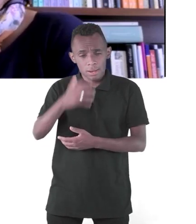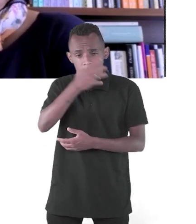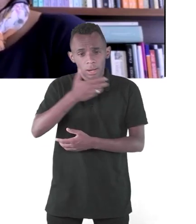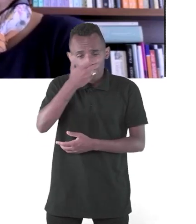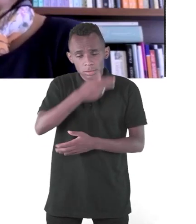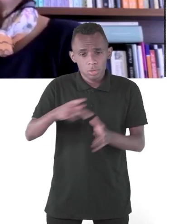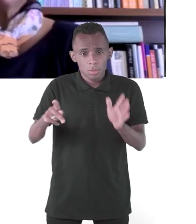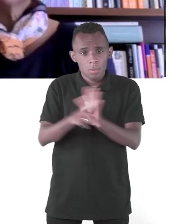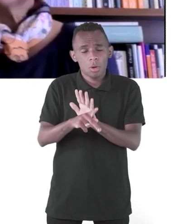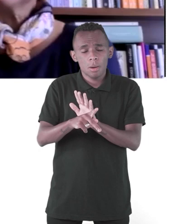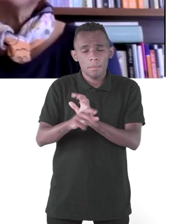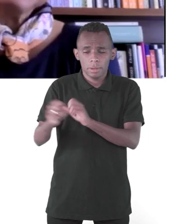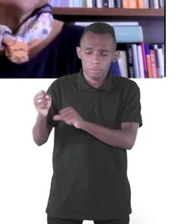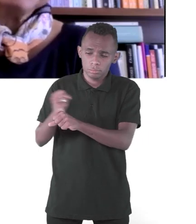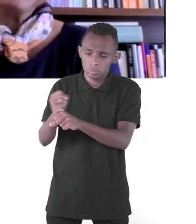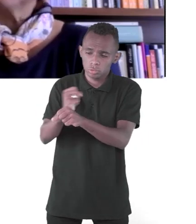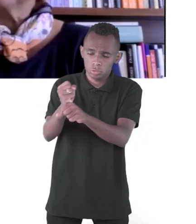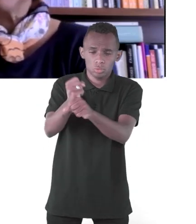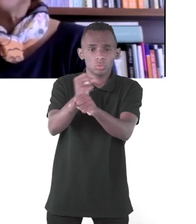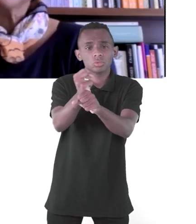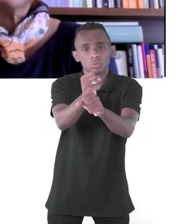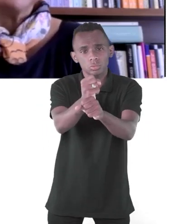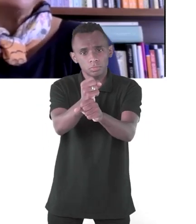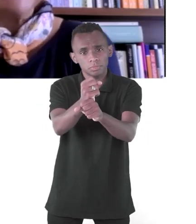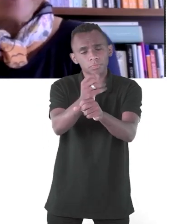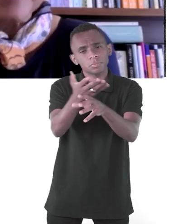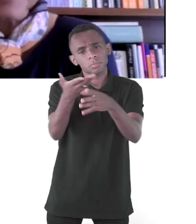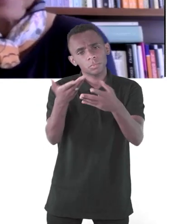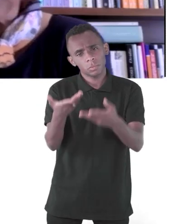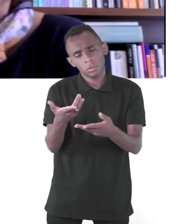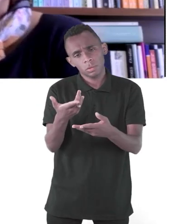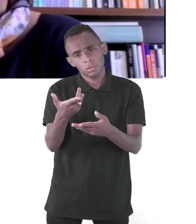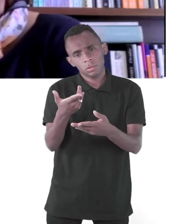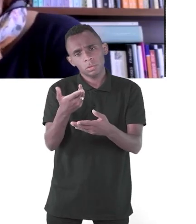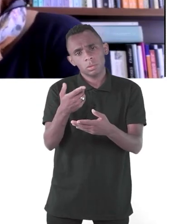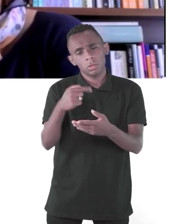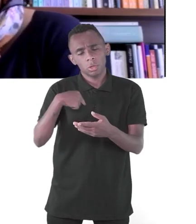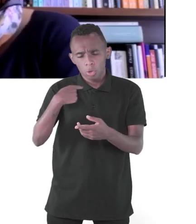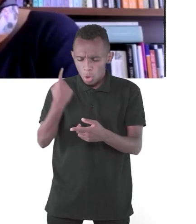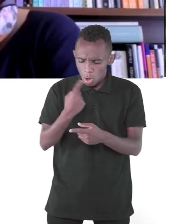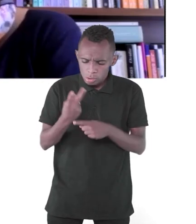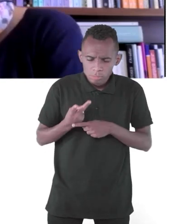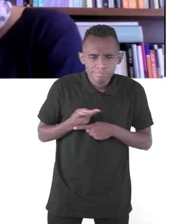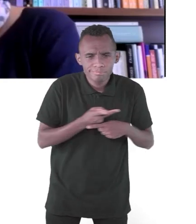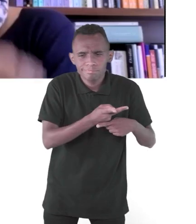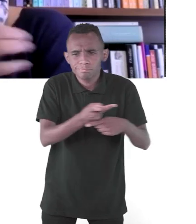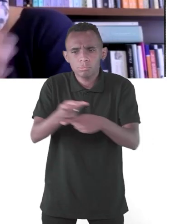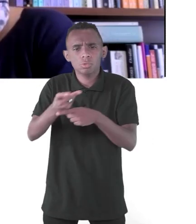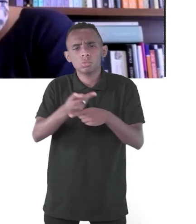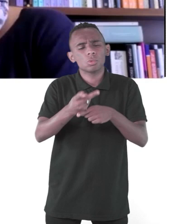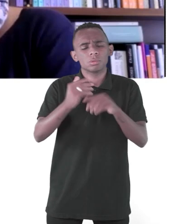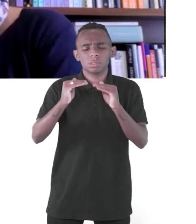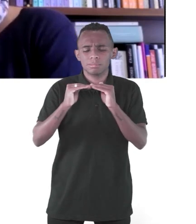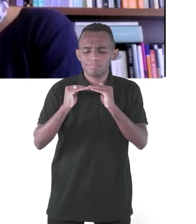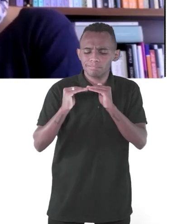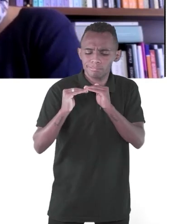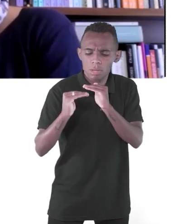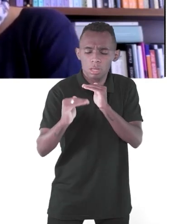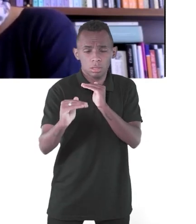XXI. Porque eu acho que se a gente faz esse alinhavo, sabe? Se a gente vem buscando essa